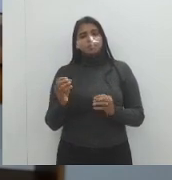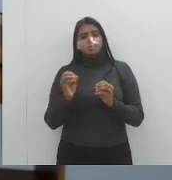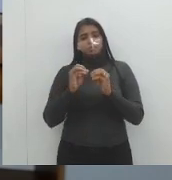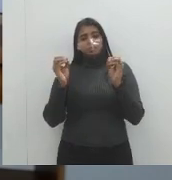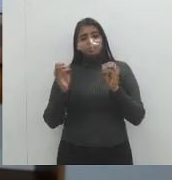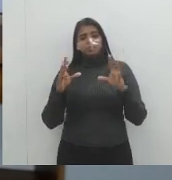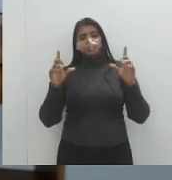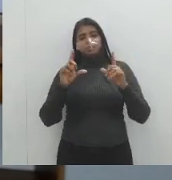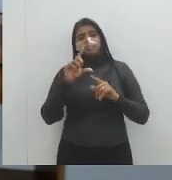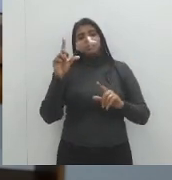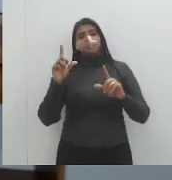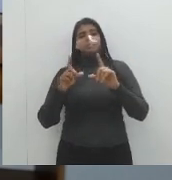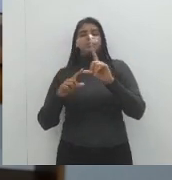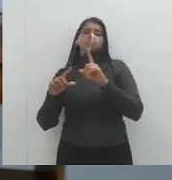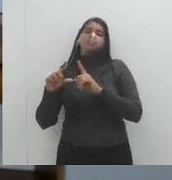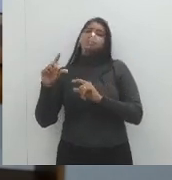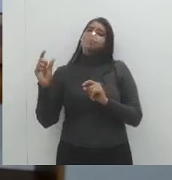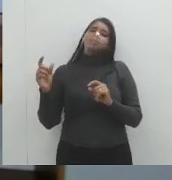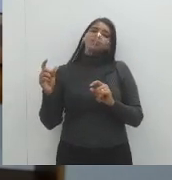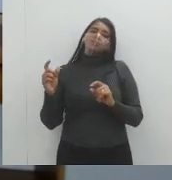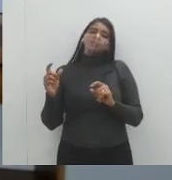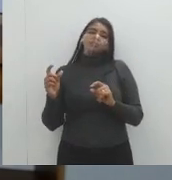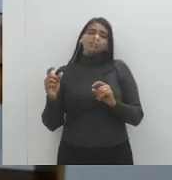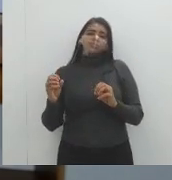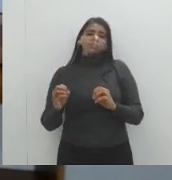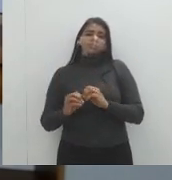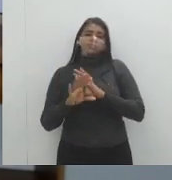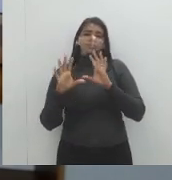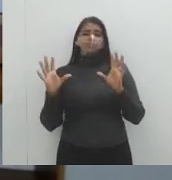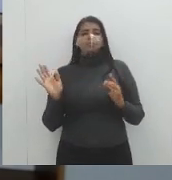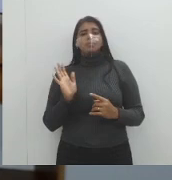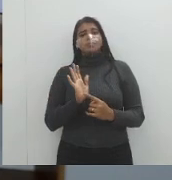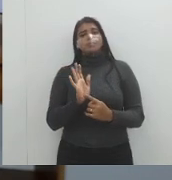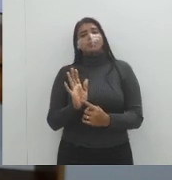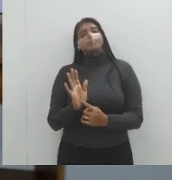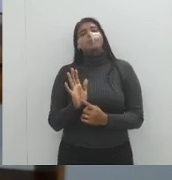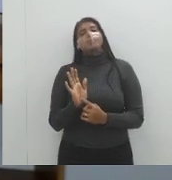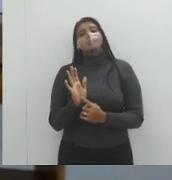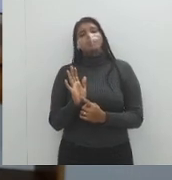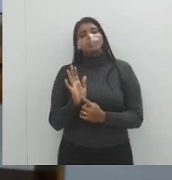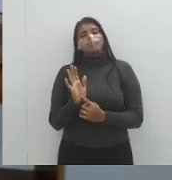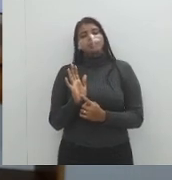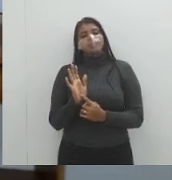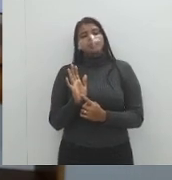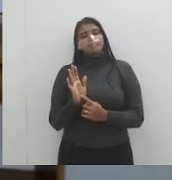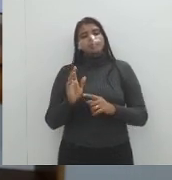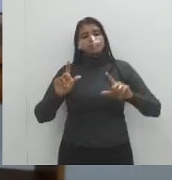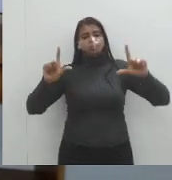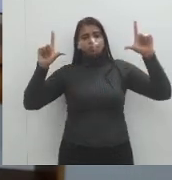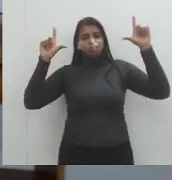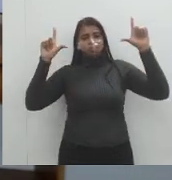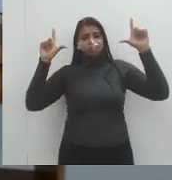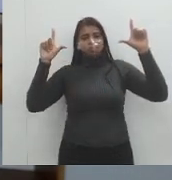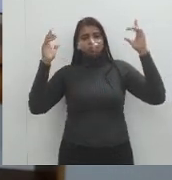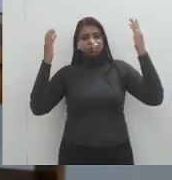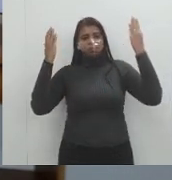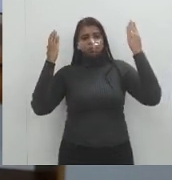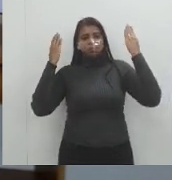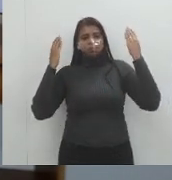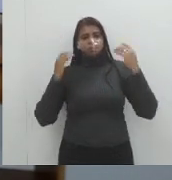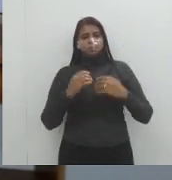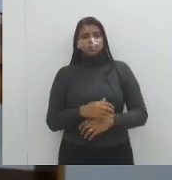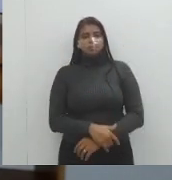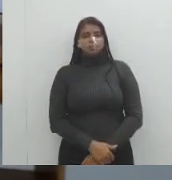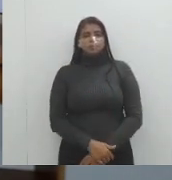das estrelas, né? Mais uma vez aqui, só para a gente completar, trago aqui a imagem novamente